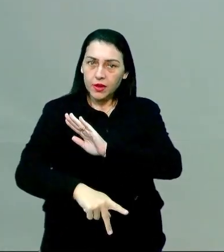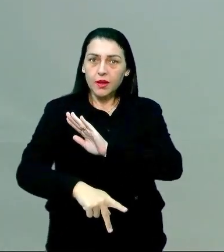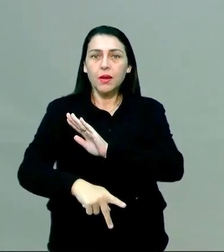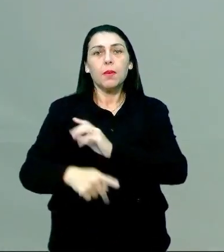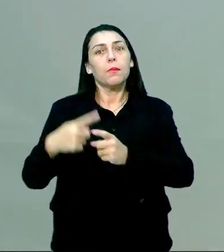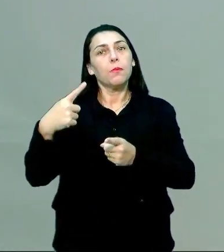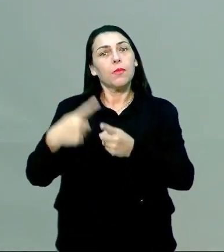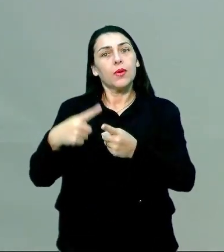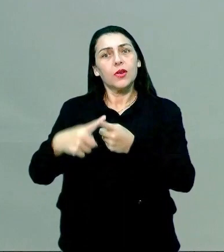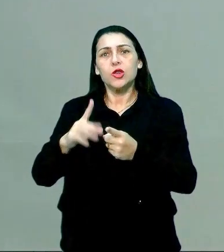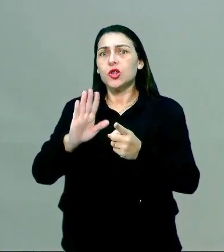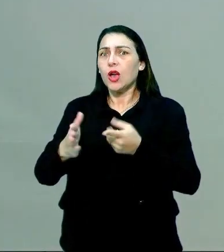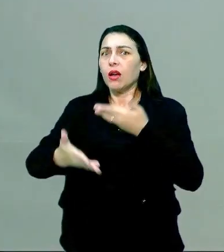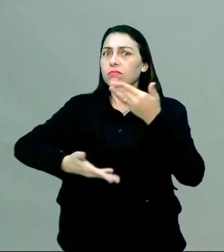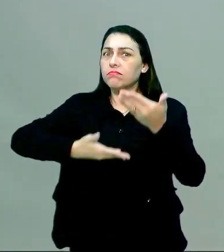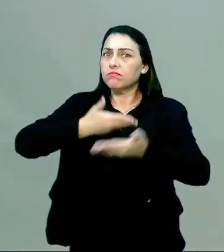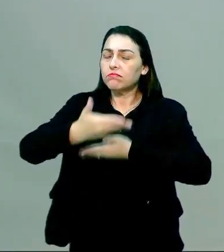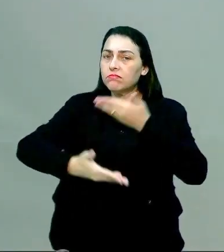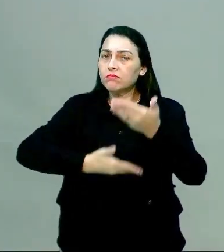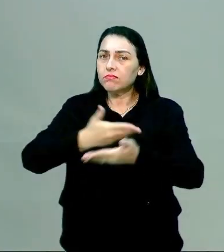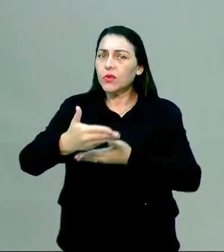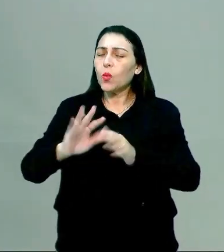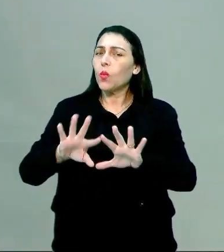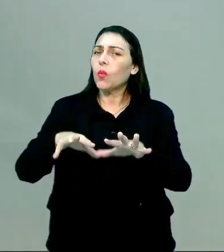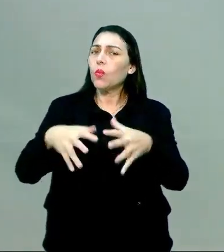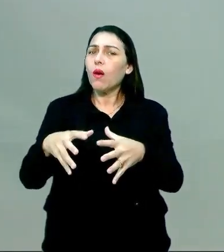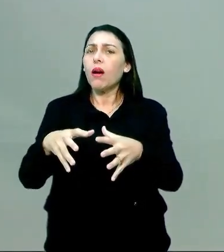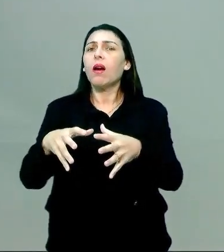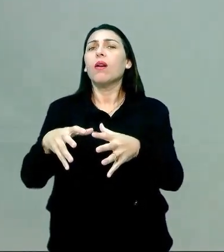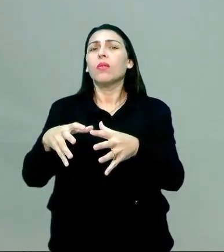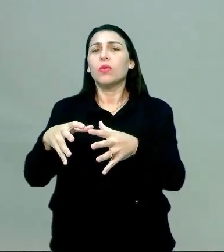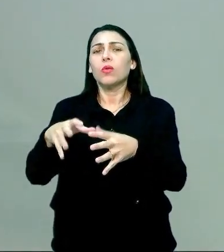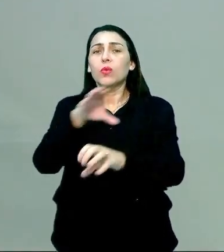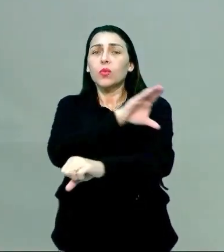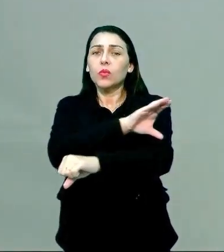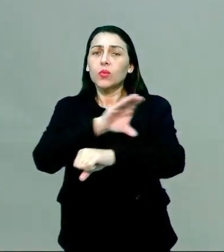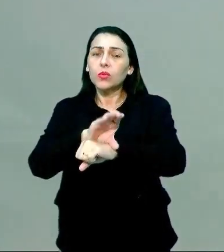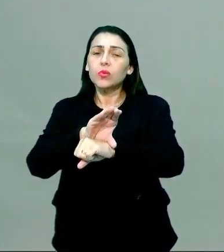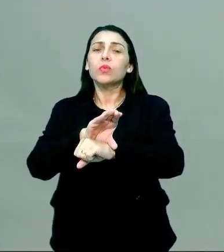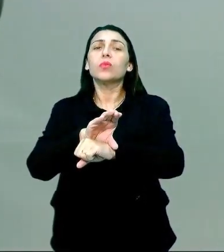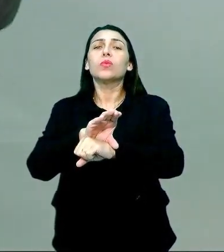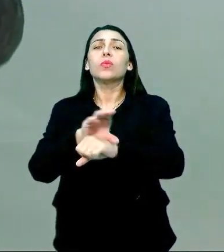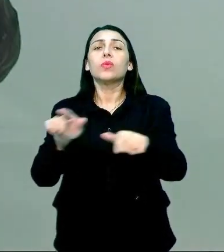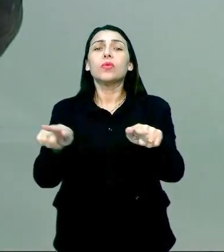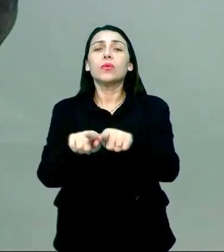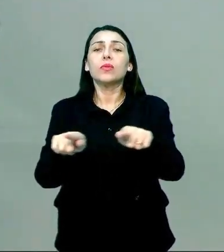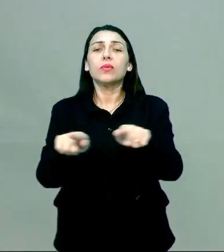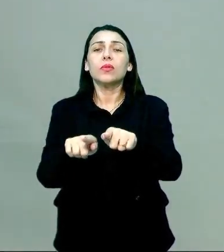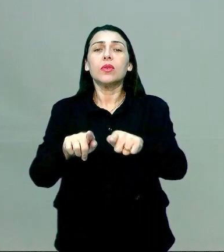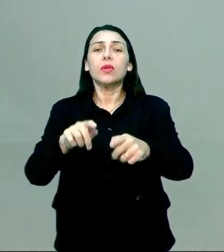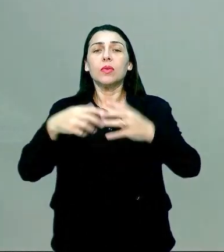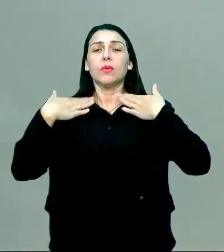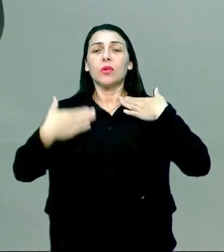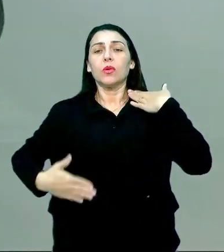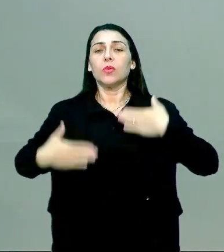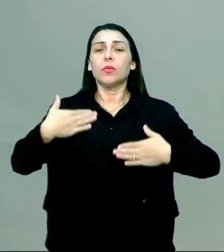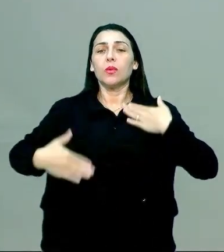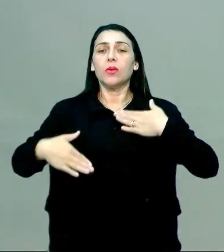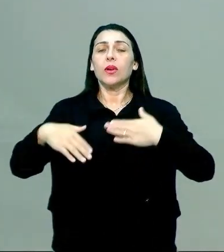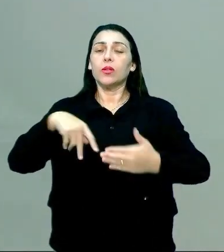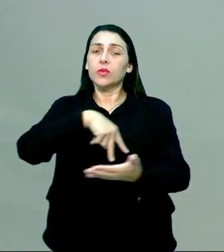porque você consegue já correlacionar a que aspecto cultural, a que dinâmica corporal de dança eu estou representando.